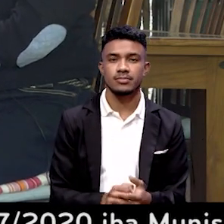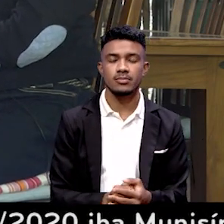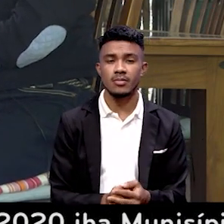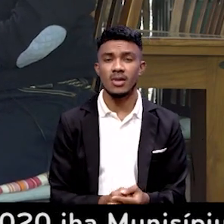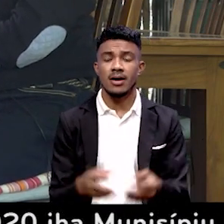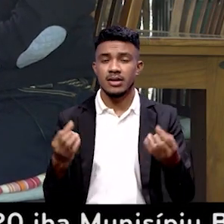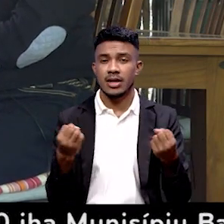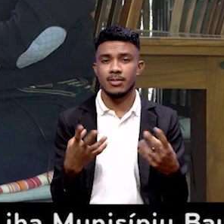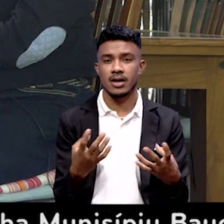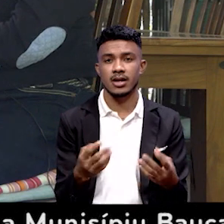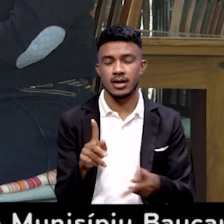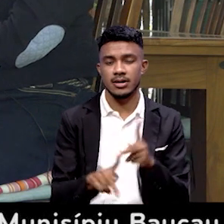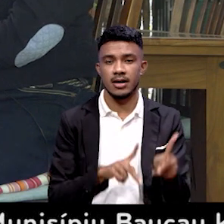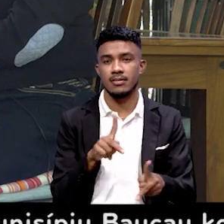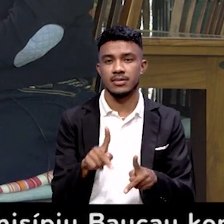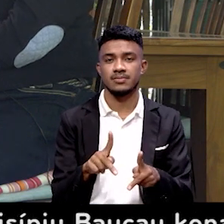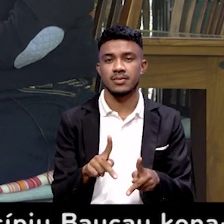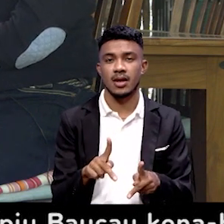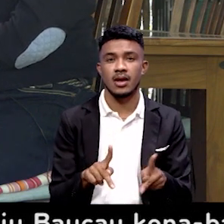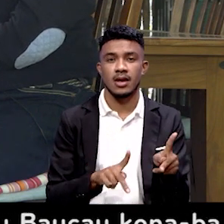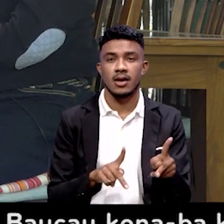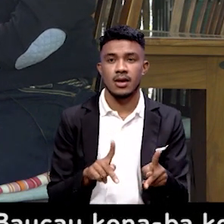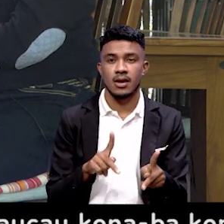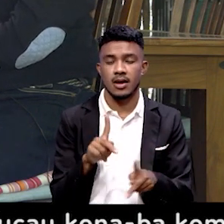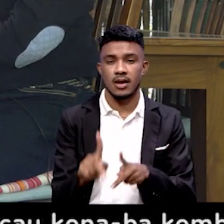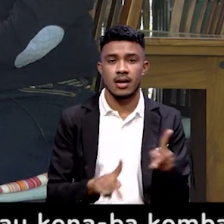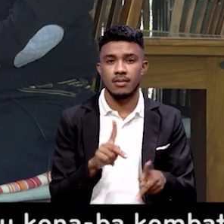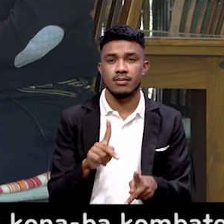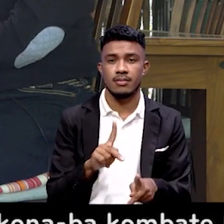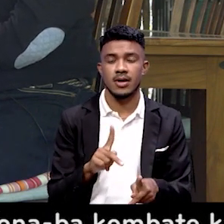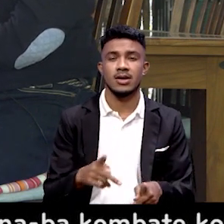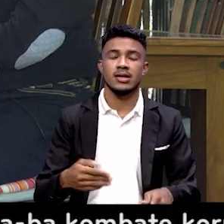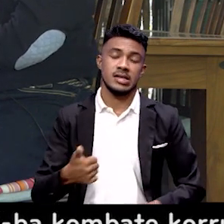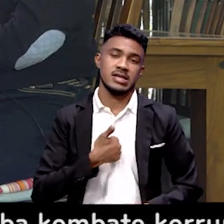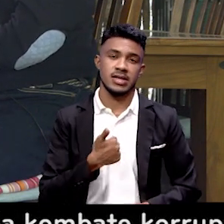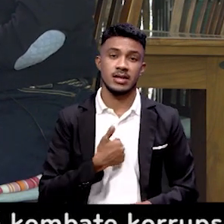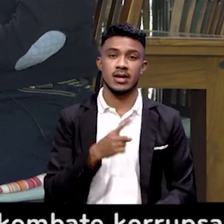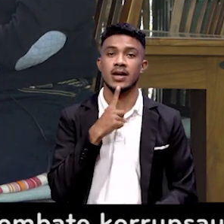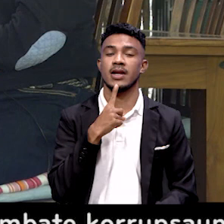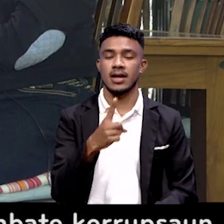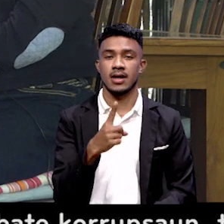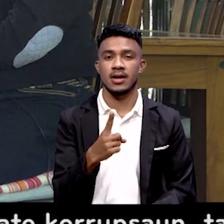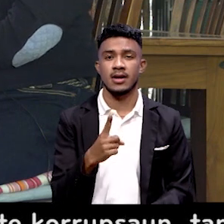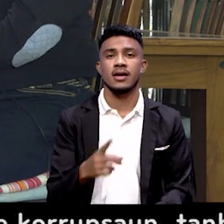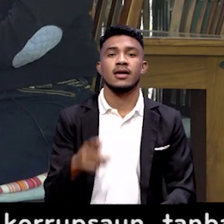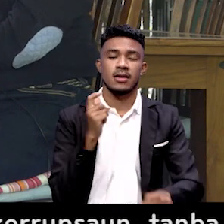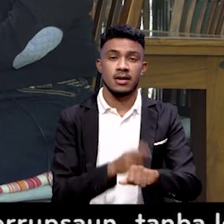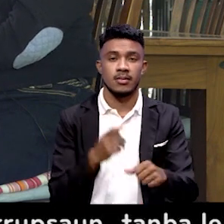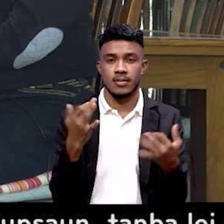della baracca, ma o pubblico, o popolazione sente di una situazione che è